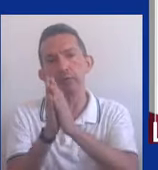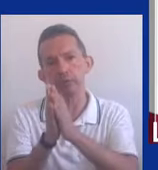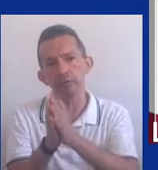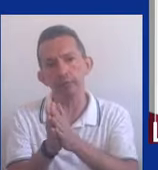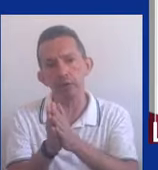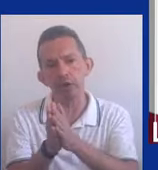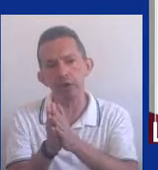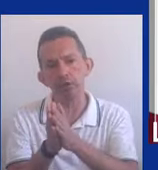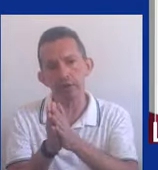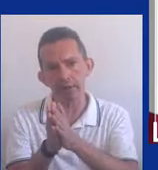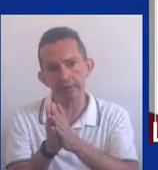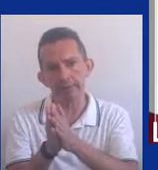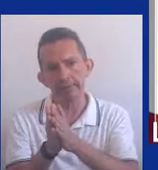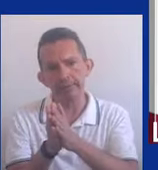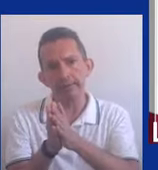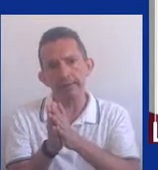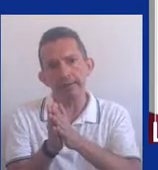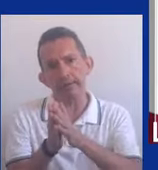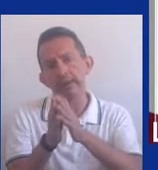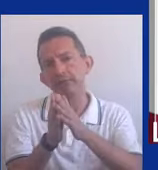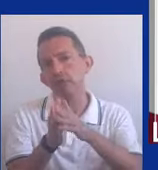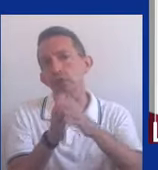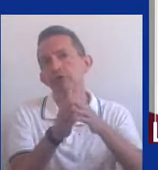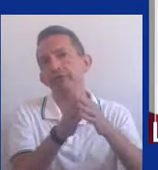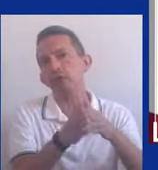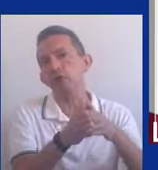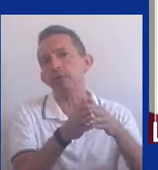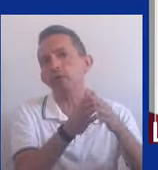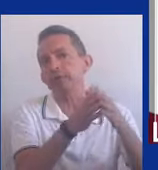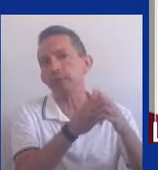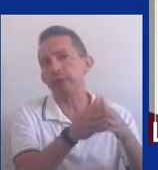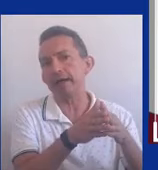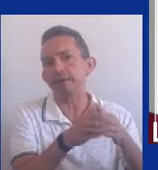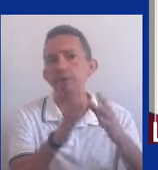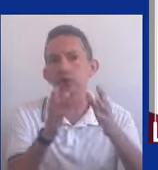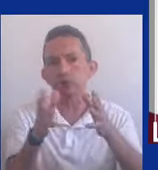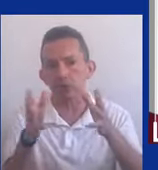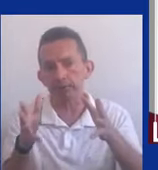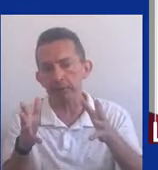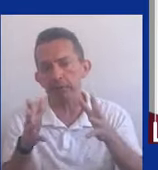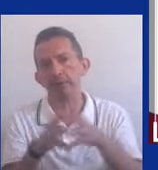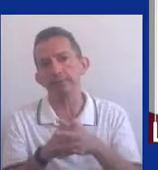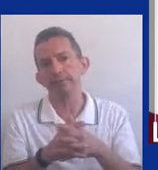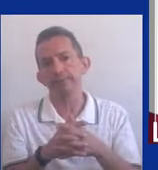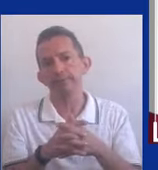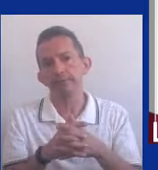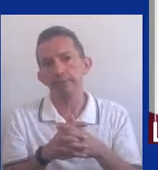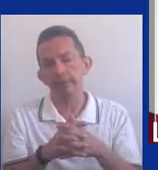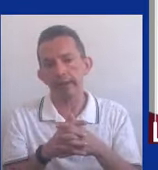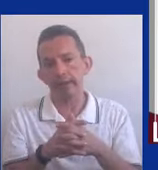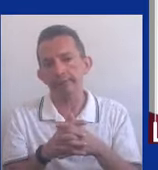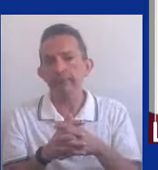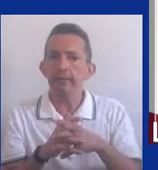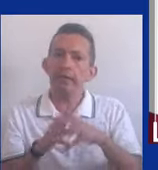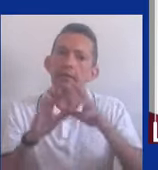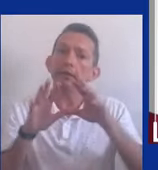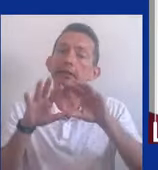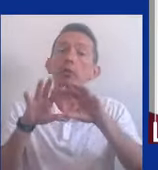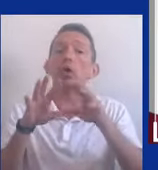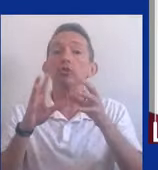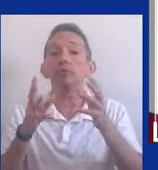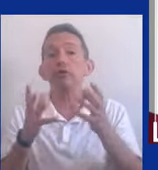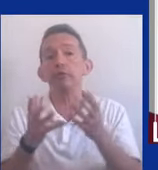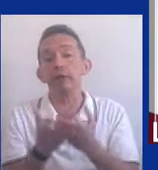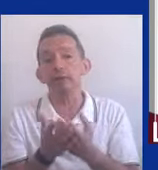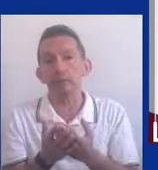Então, o movimento ameboide, né, ele tem a ver com qual fenômeno do citoplasma? Tixotropia, tá? E